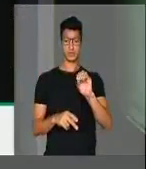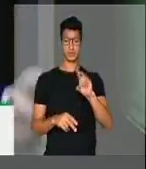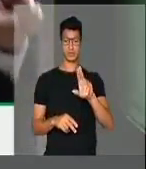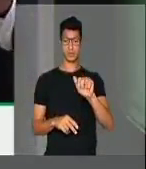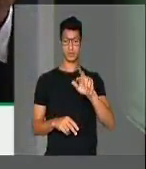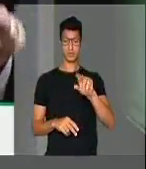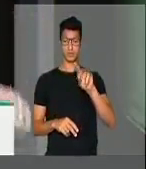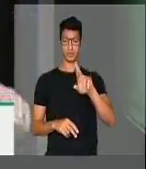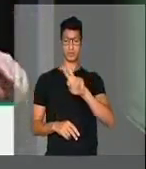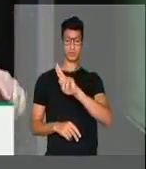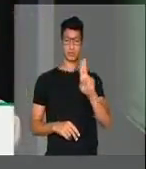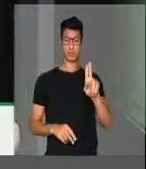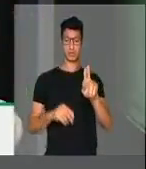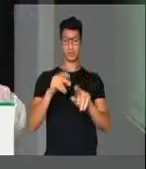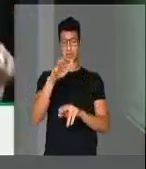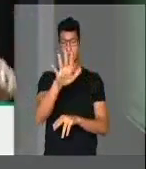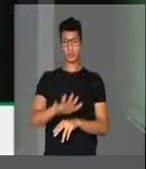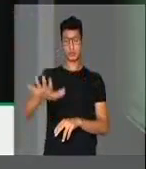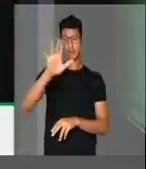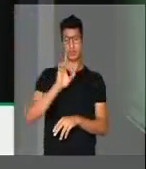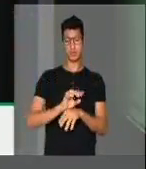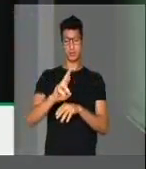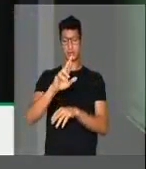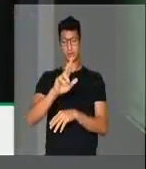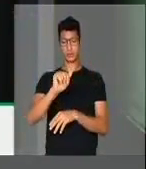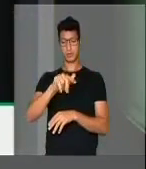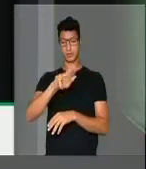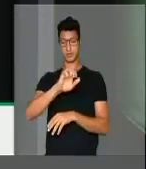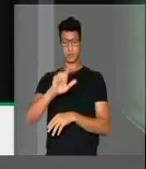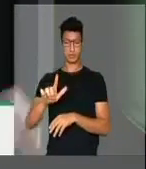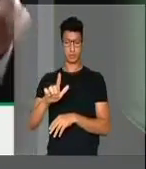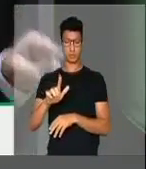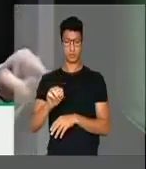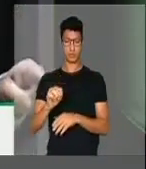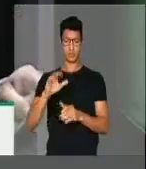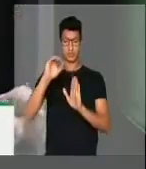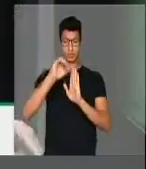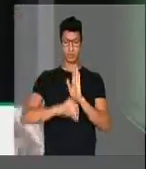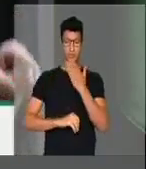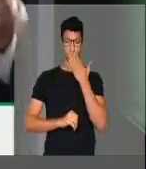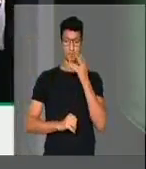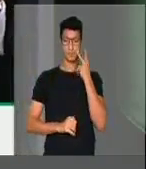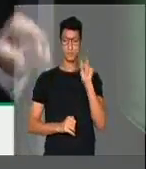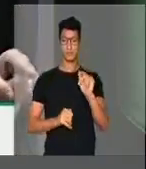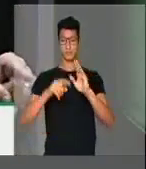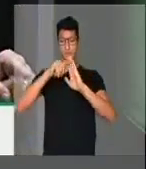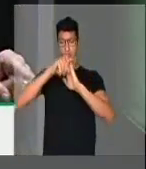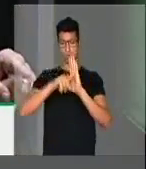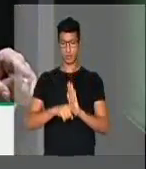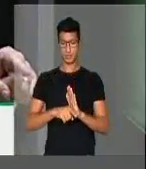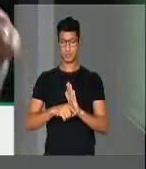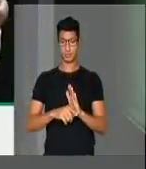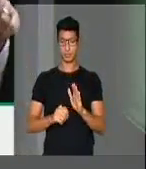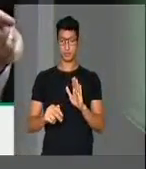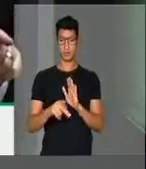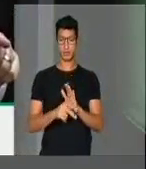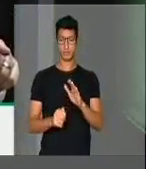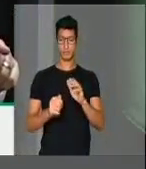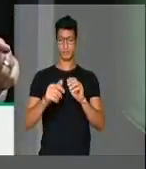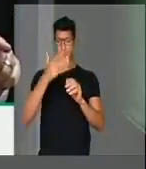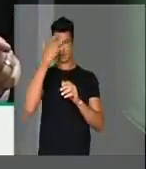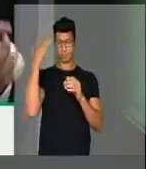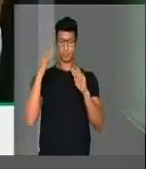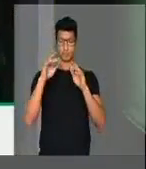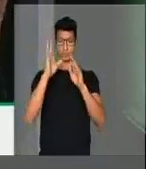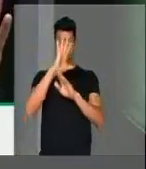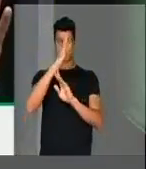da República, em nome da Procuradora-Geral, a doutora Raquel Dodge, um ofício pedindo para que seja investigado aquele